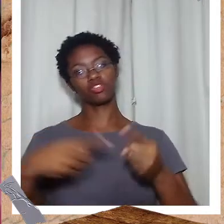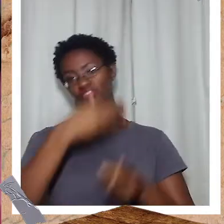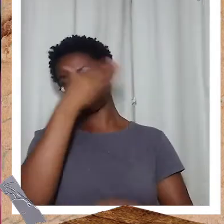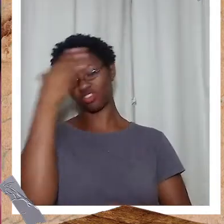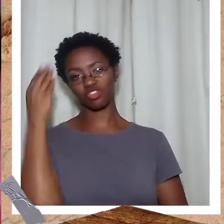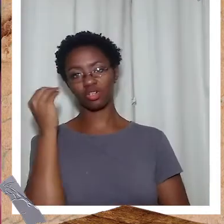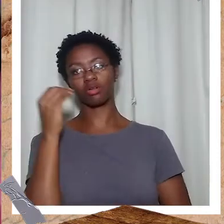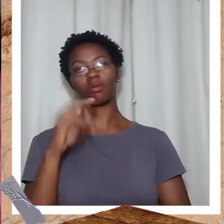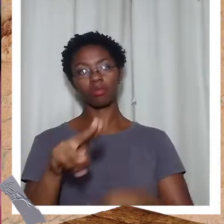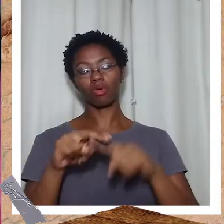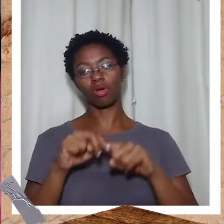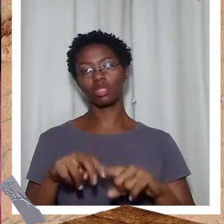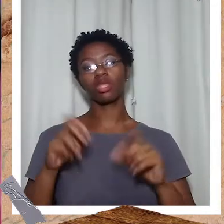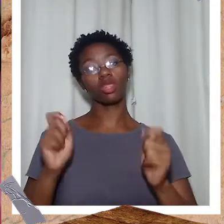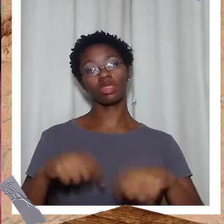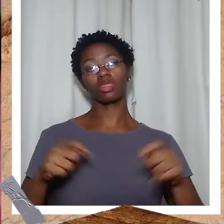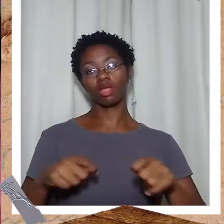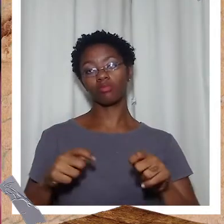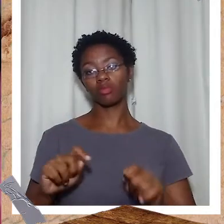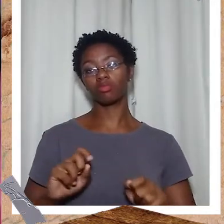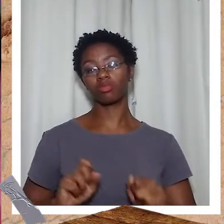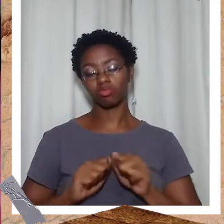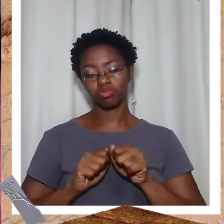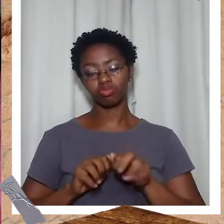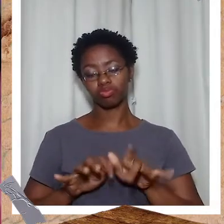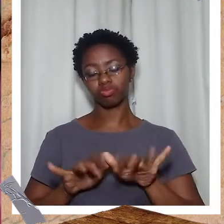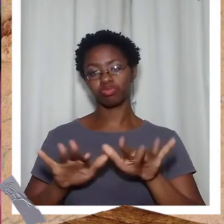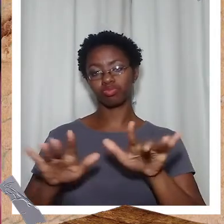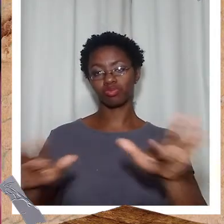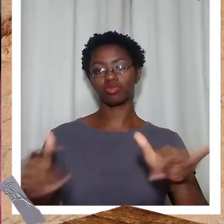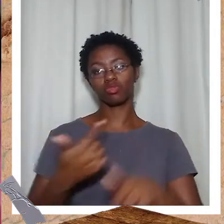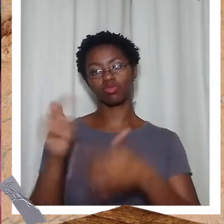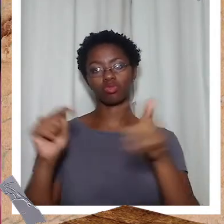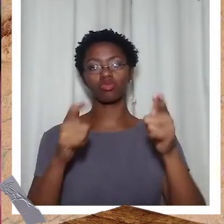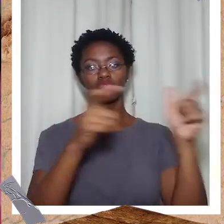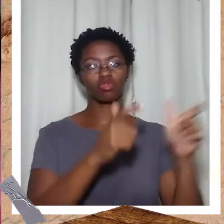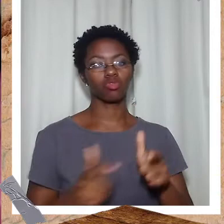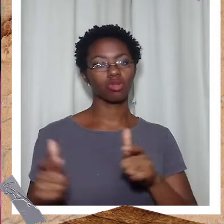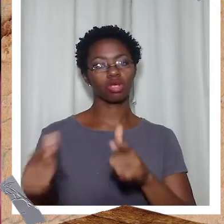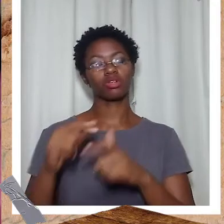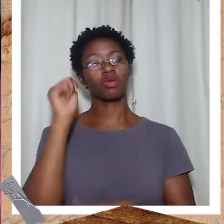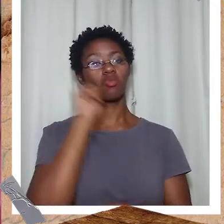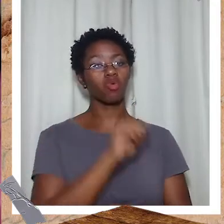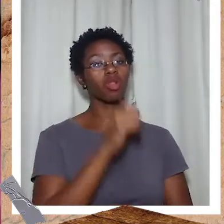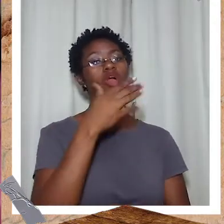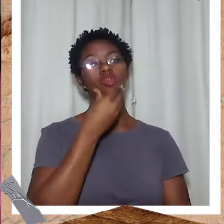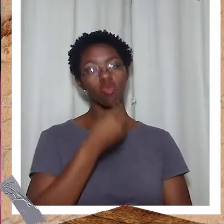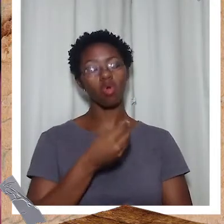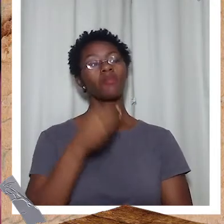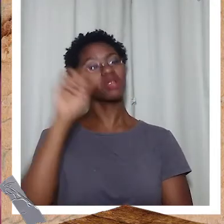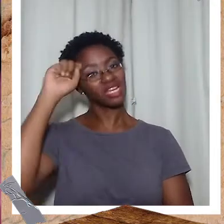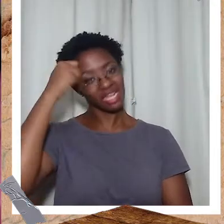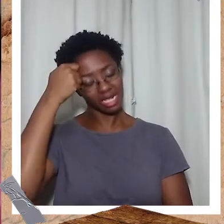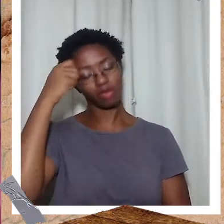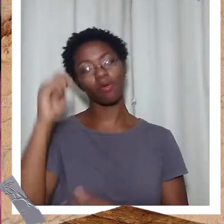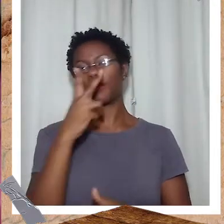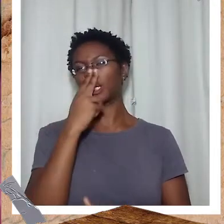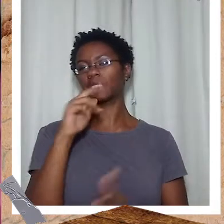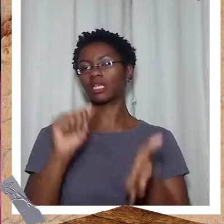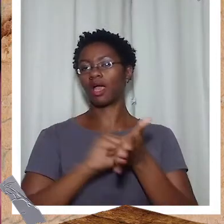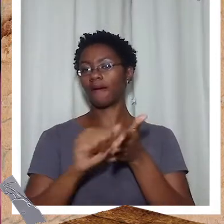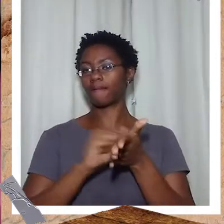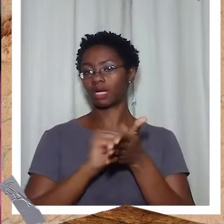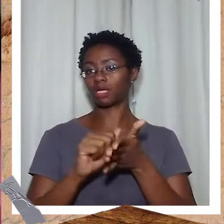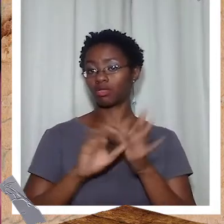esquecimento, mas ela poderia ser replicada em outros campos que homens e mulheres negras foram apagados da história desse país, especialmente quando homens e